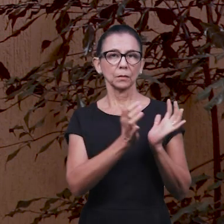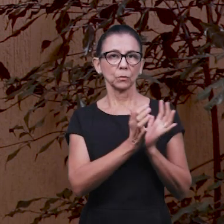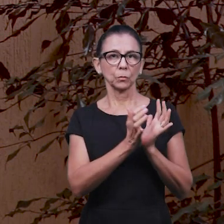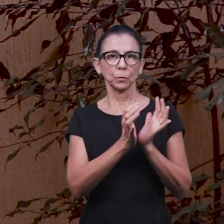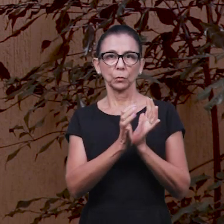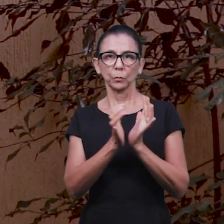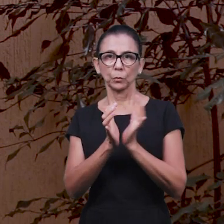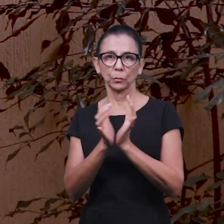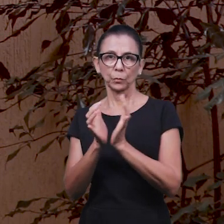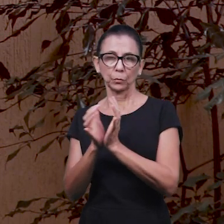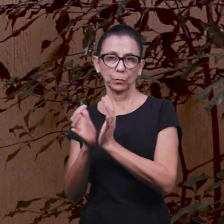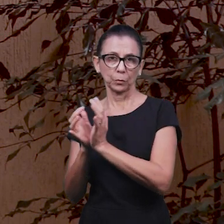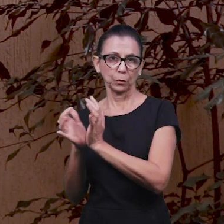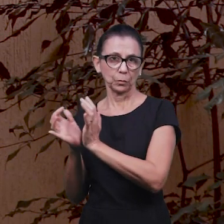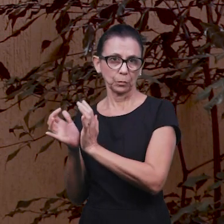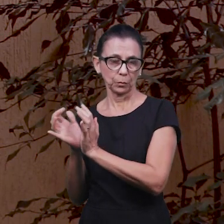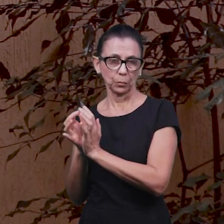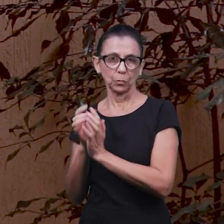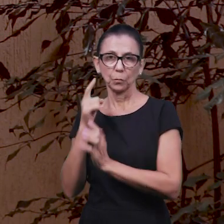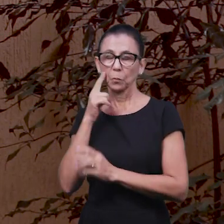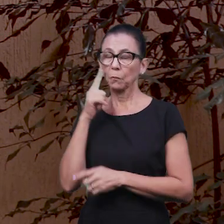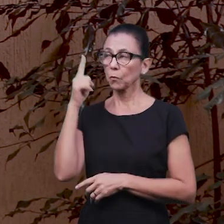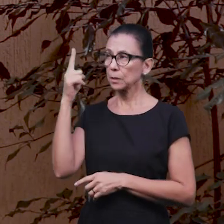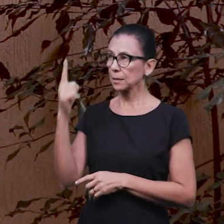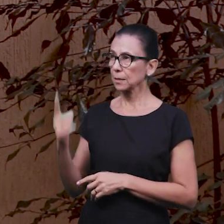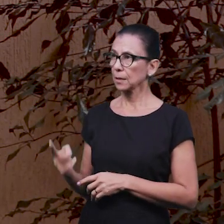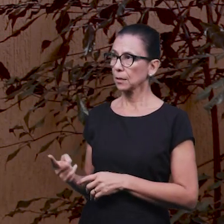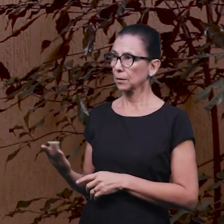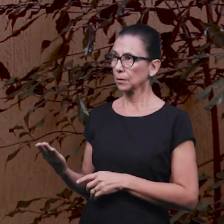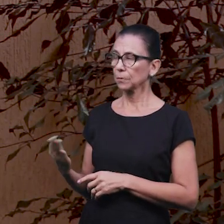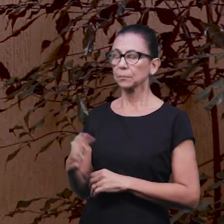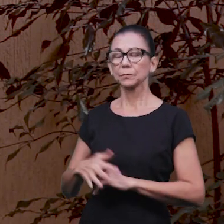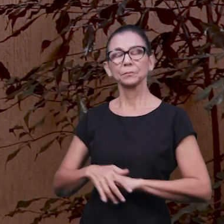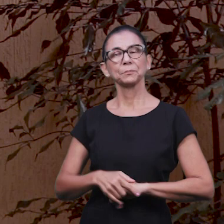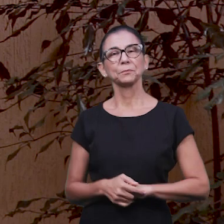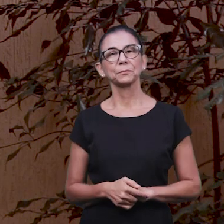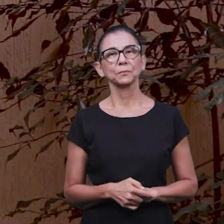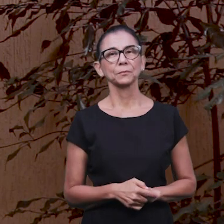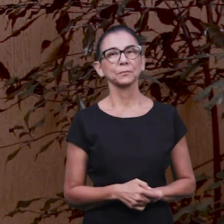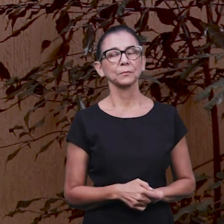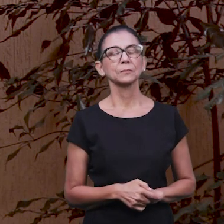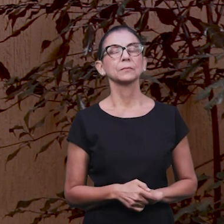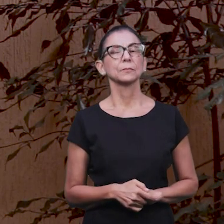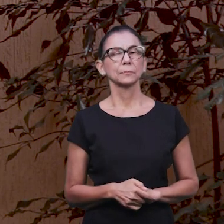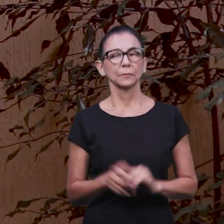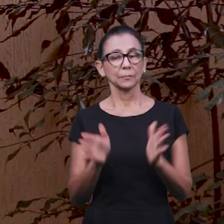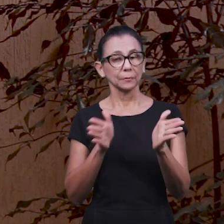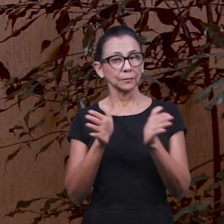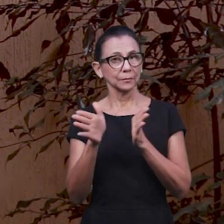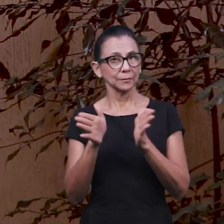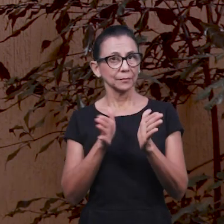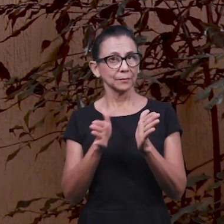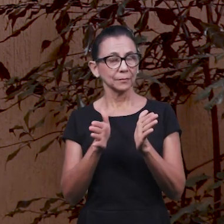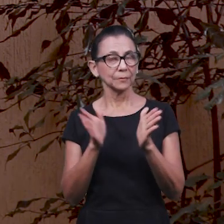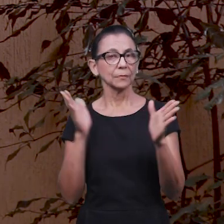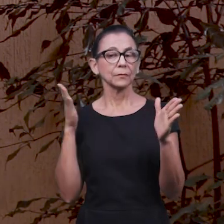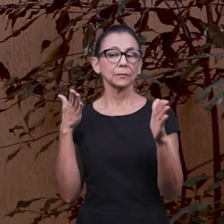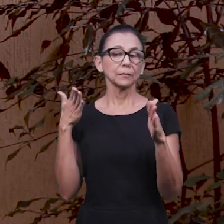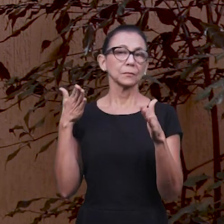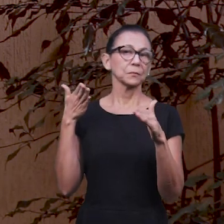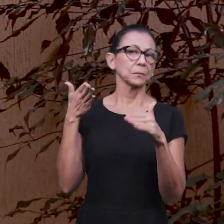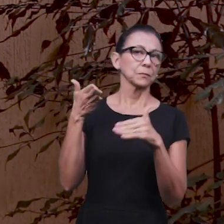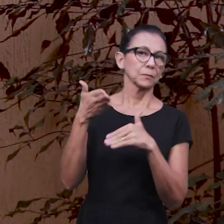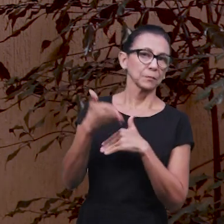com material, tem a classe de 3 a 15 anos e aqui tem a classe da acessibilidade.